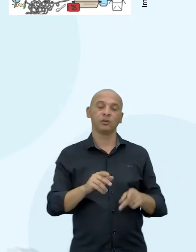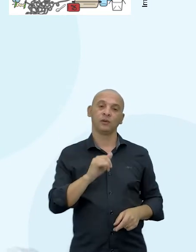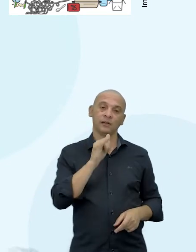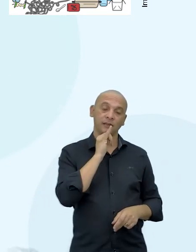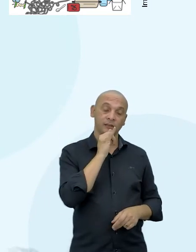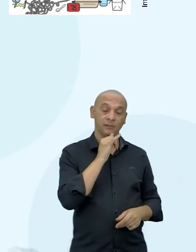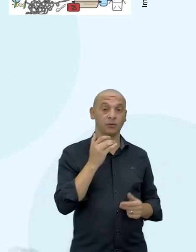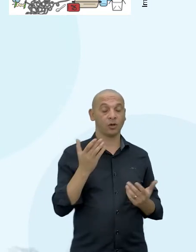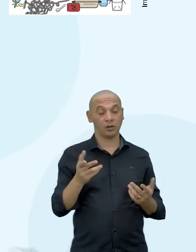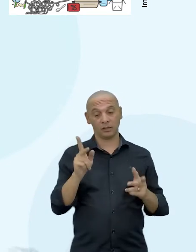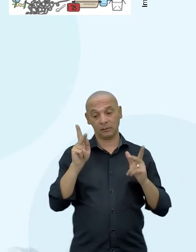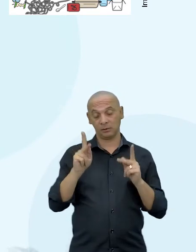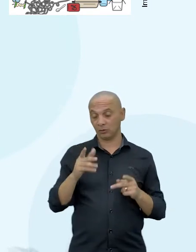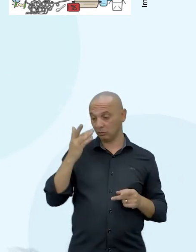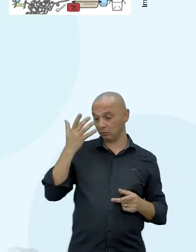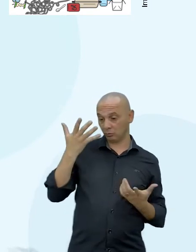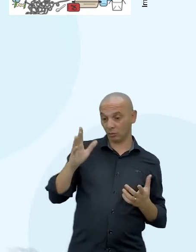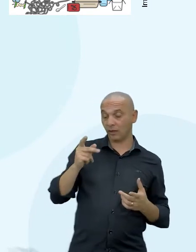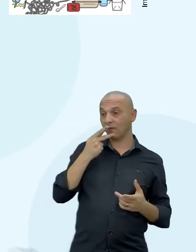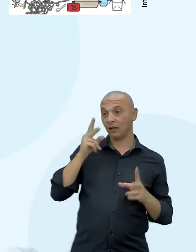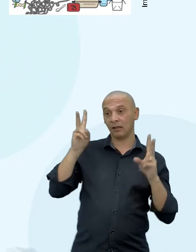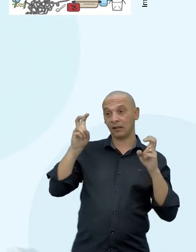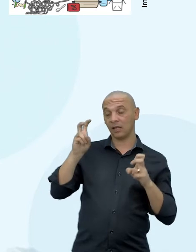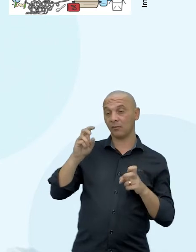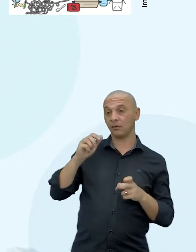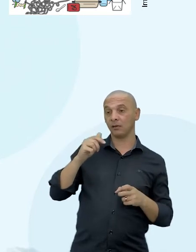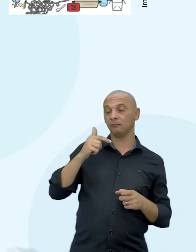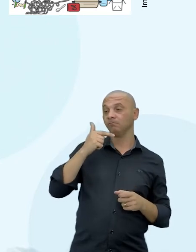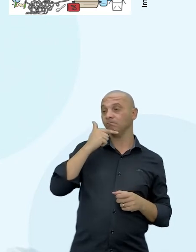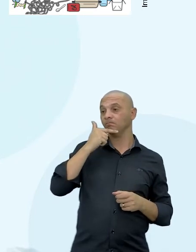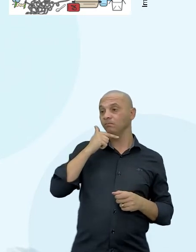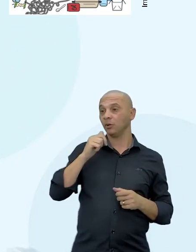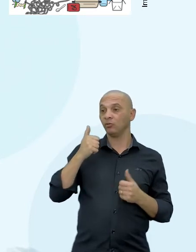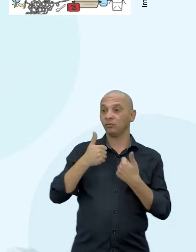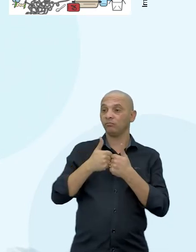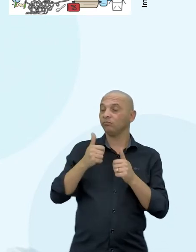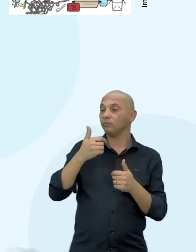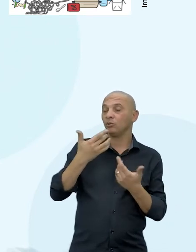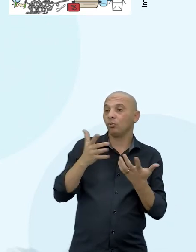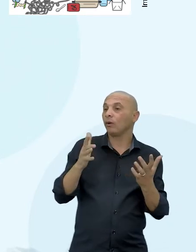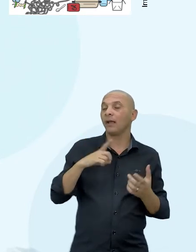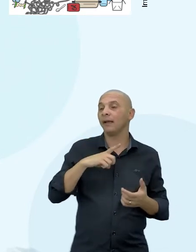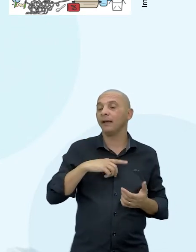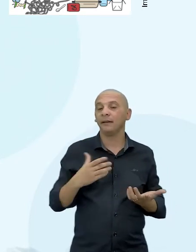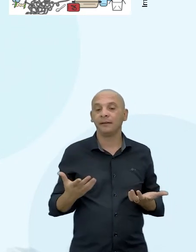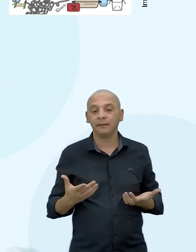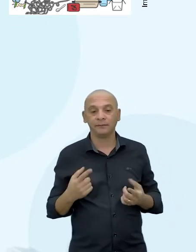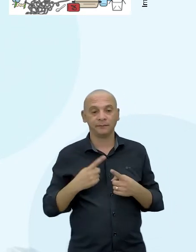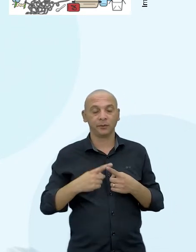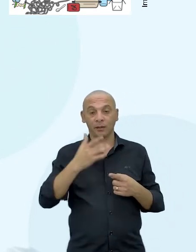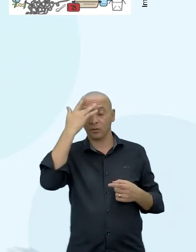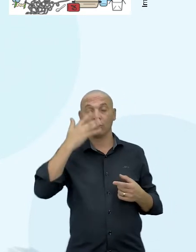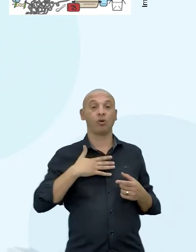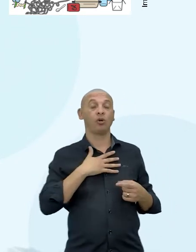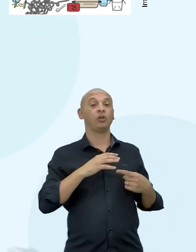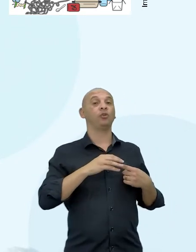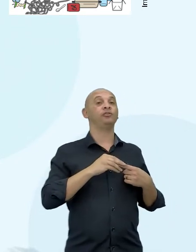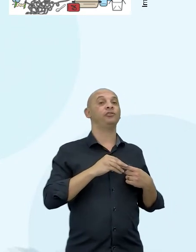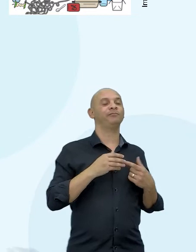comprovar, apresentar quais foram as dificuldades e facilidades. Por exemplo, olha, as pessoas não queriam falar sobre o pão de